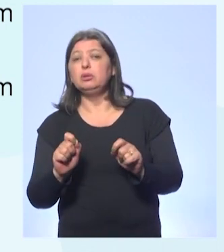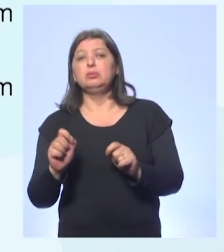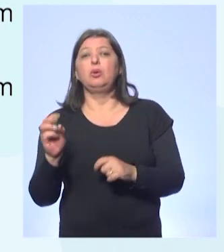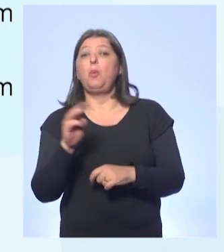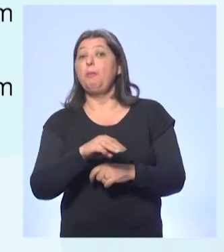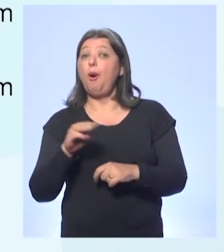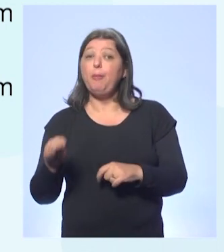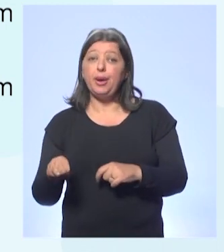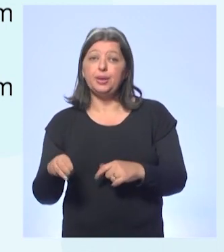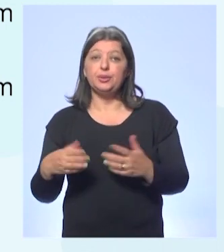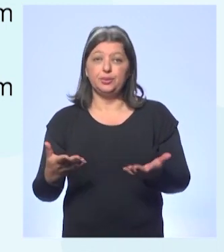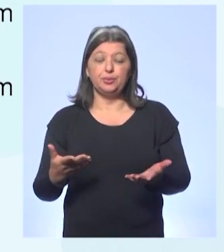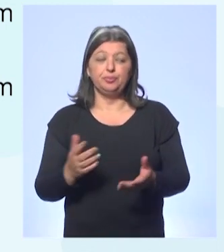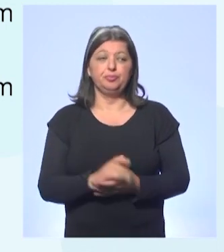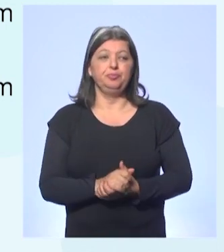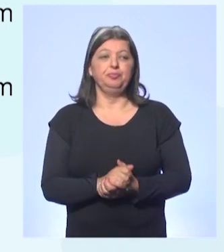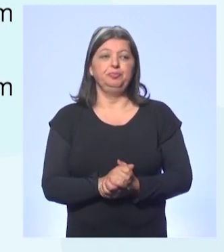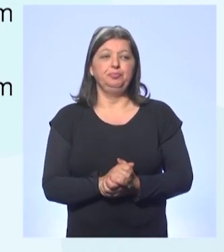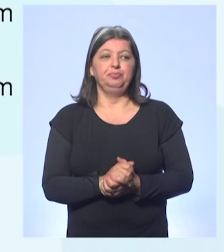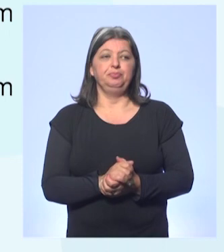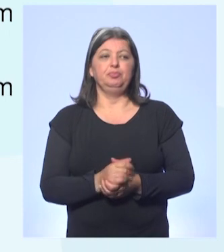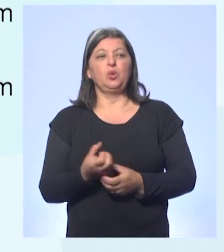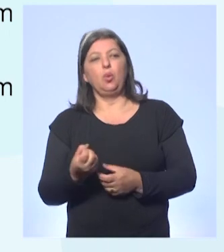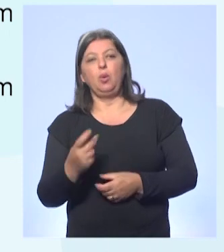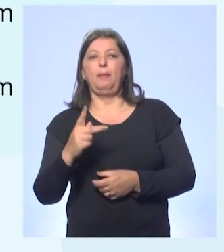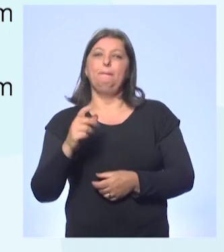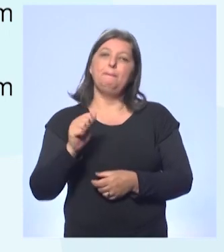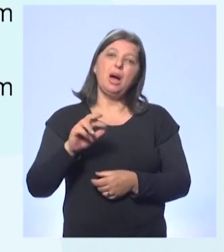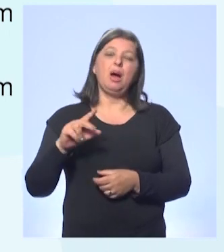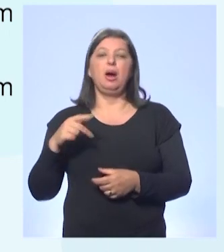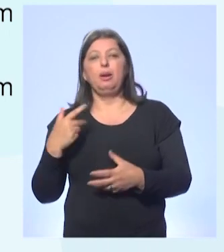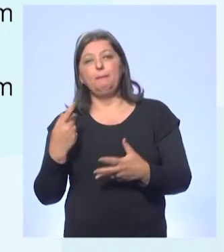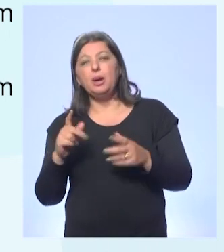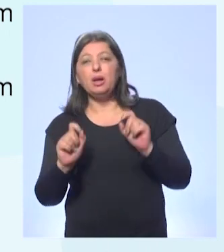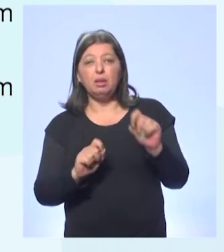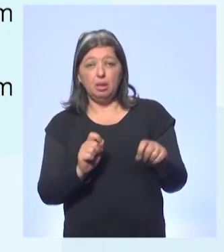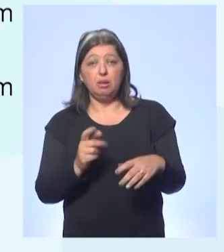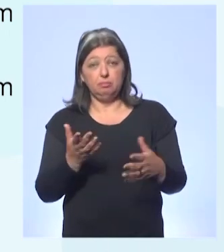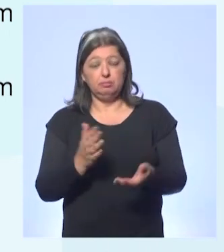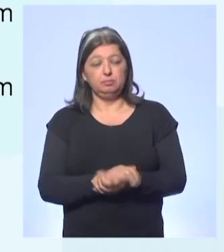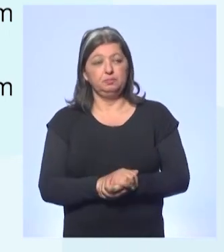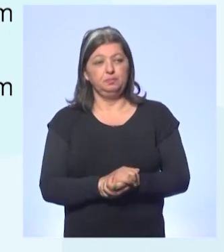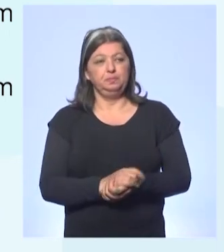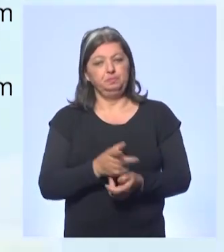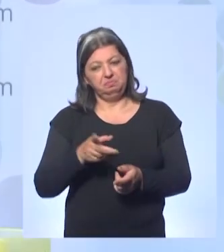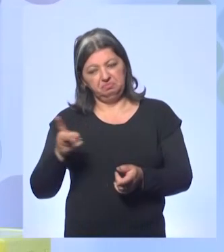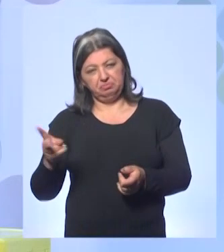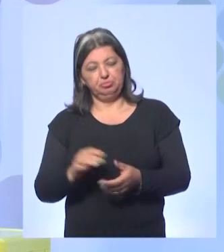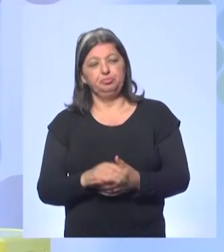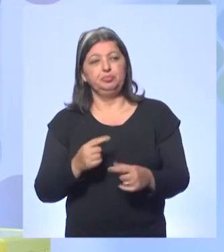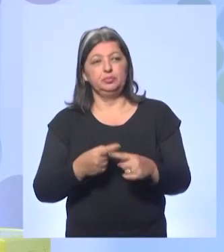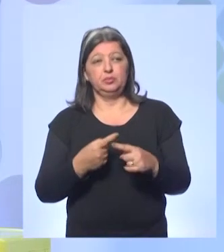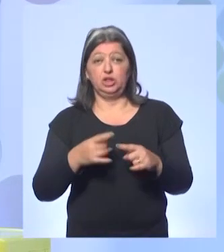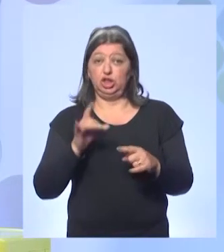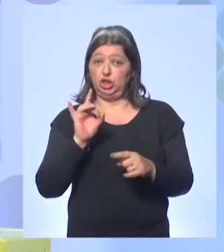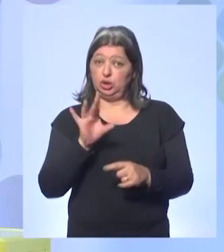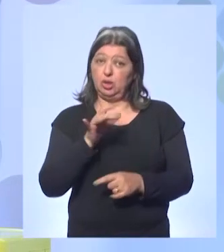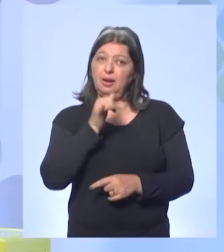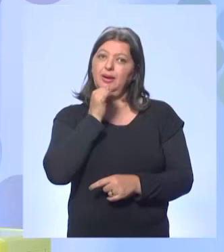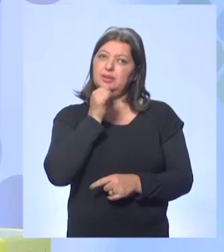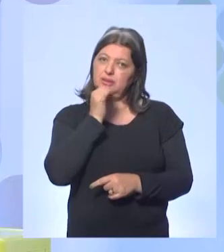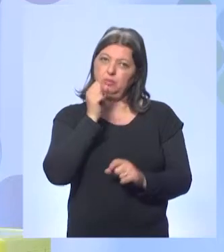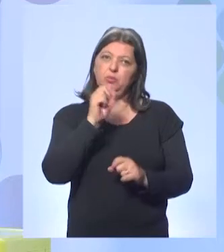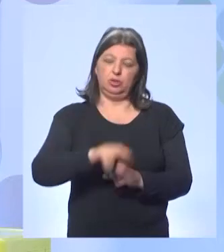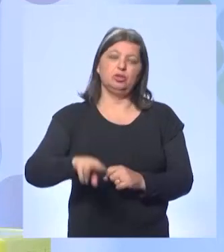em que. E a finalidade, para que, a fim de, e assim por diante. Aqui é só um exemplo do que vocês podem usar,